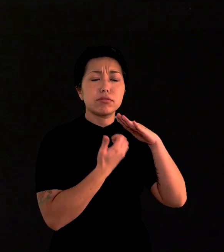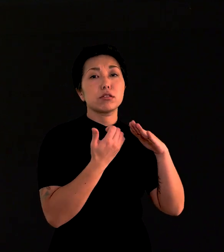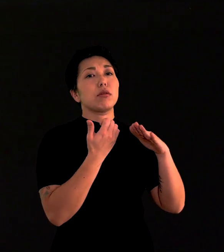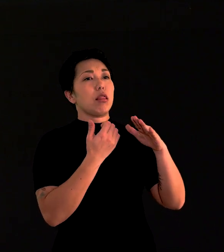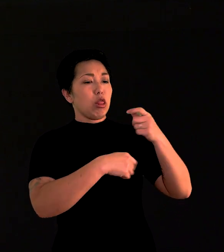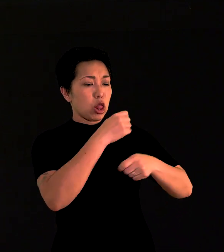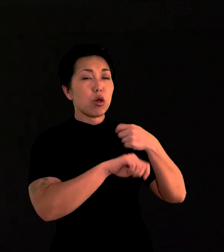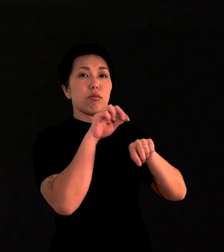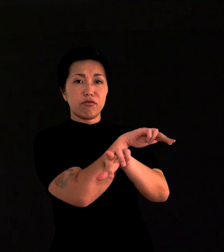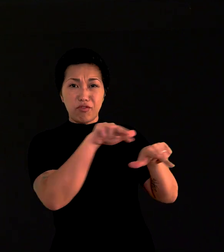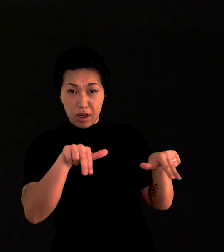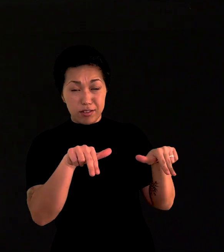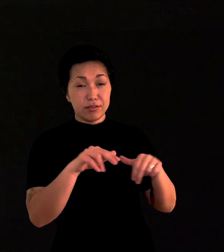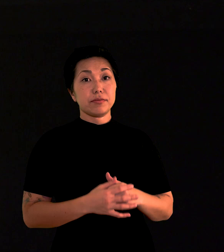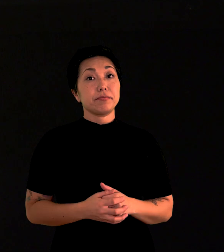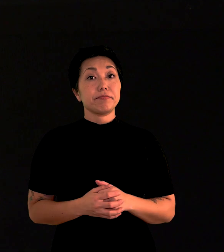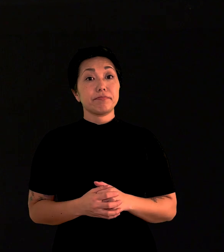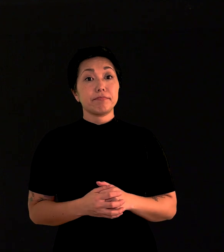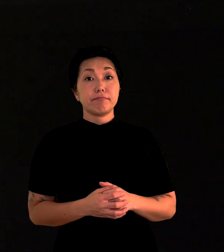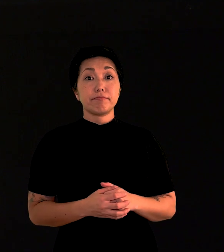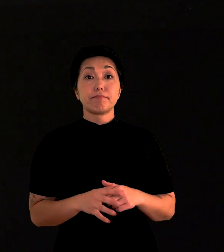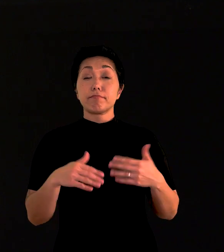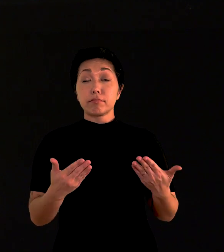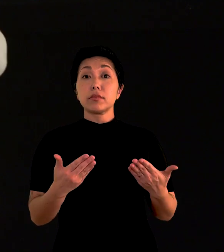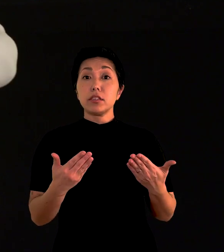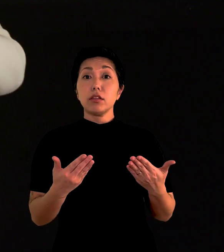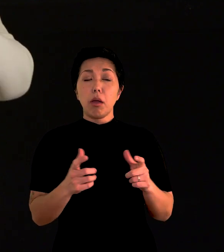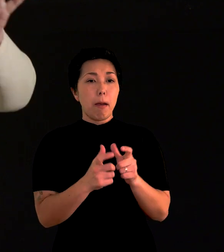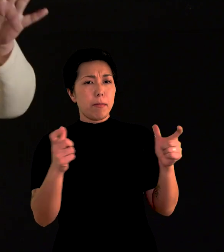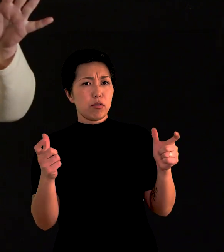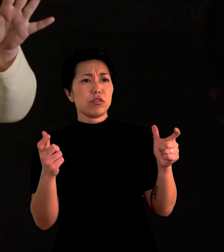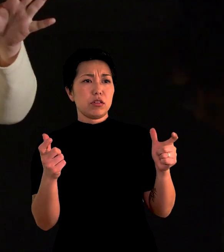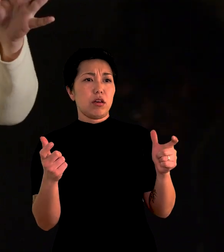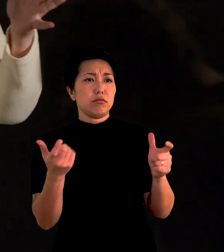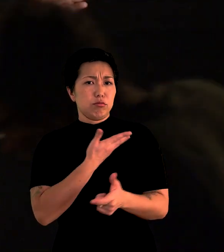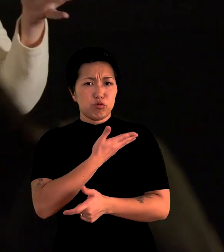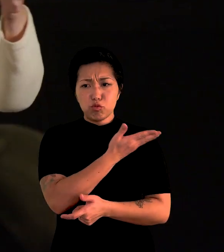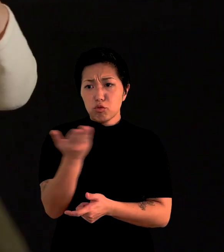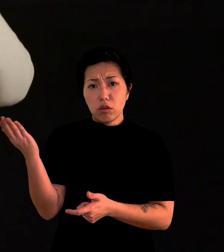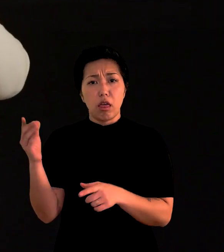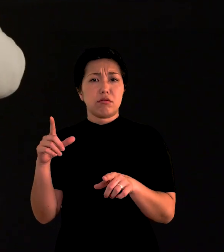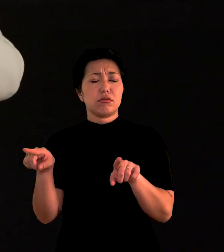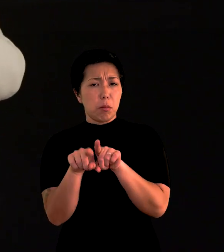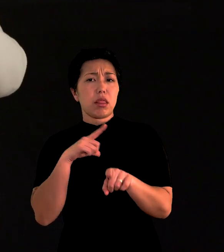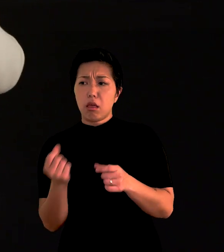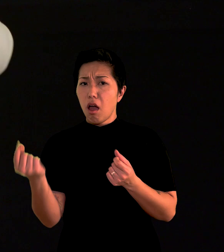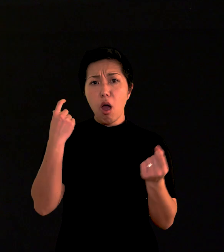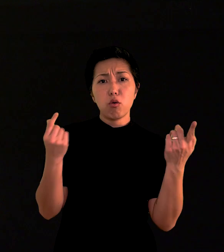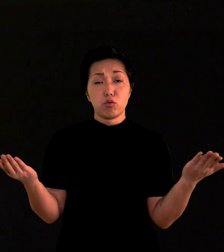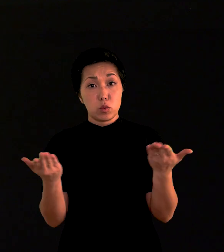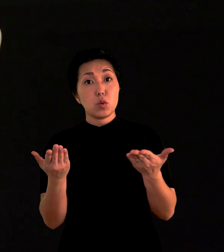para licenciamento de empreendimentos econômicos diversos. Então, grande parte de todos os